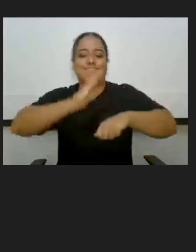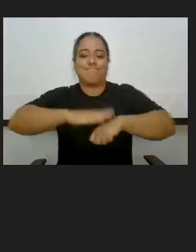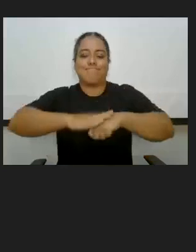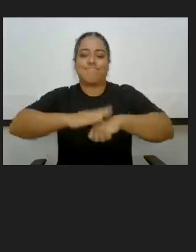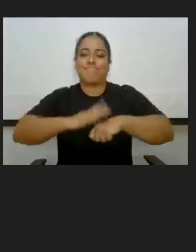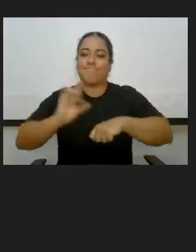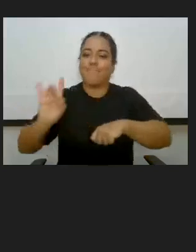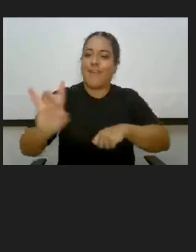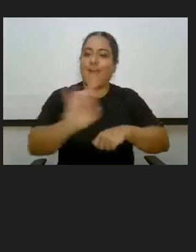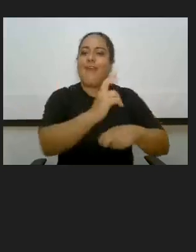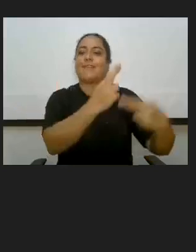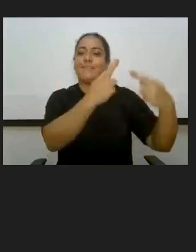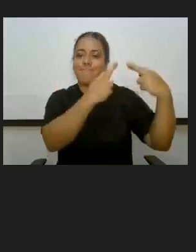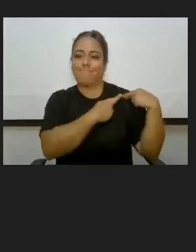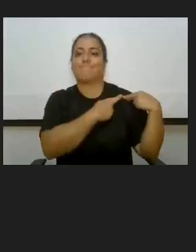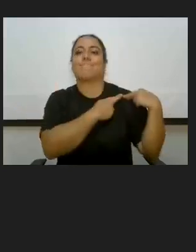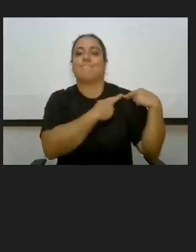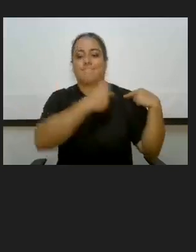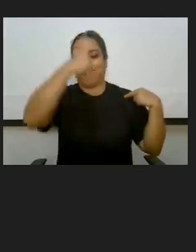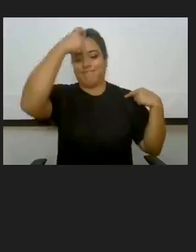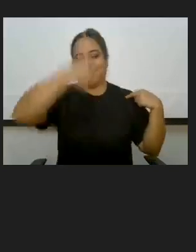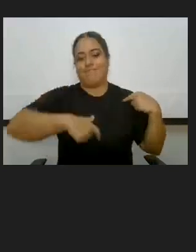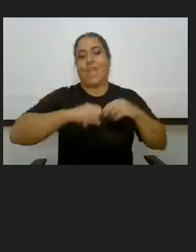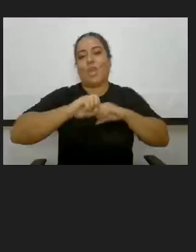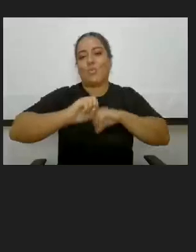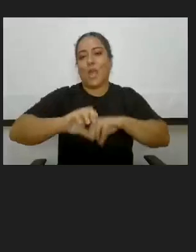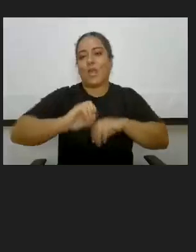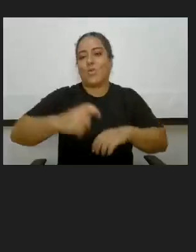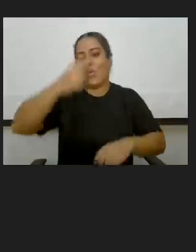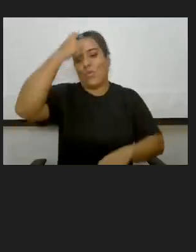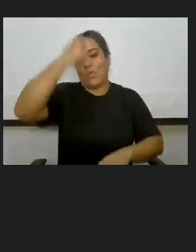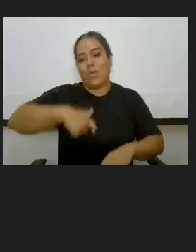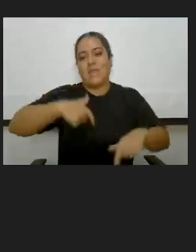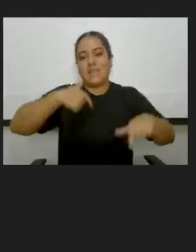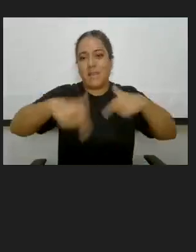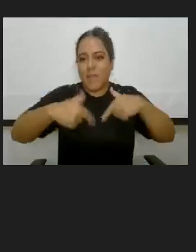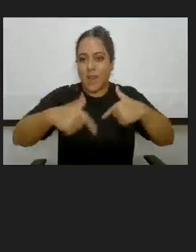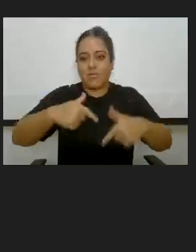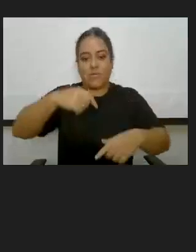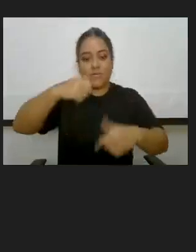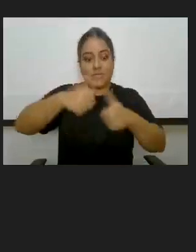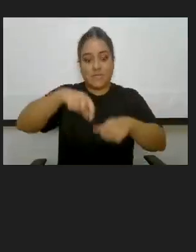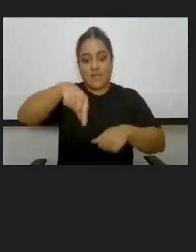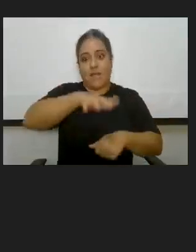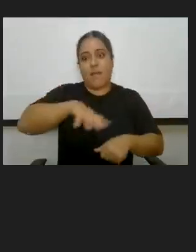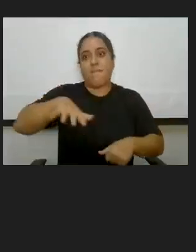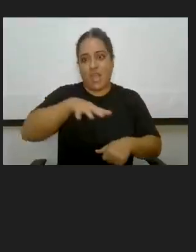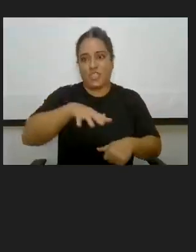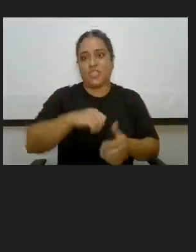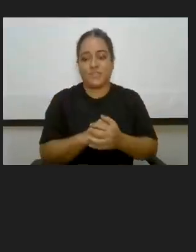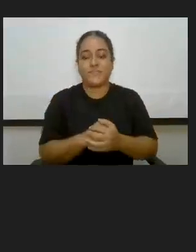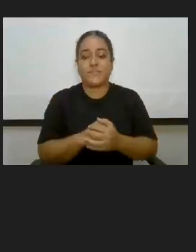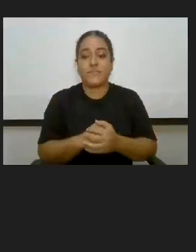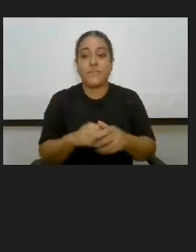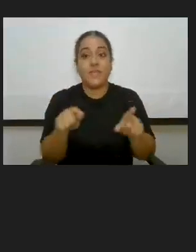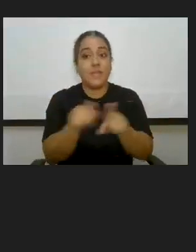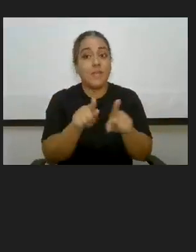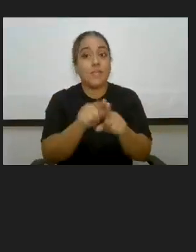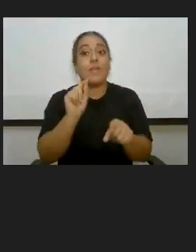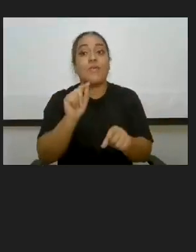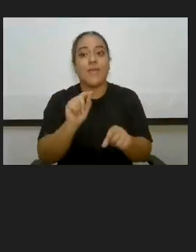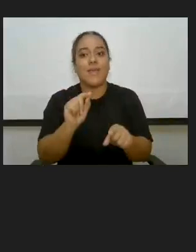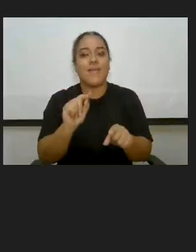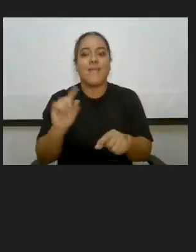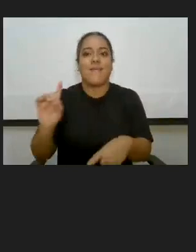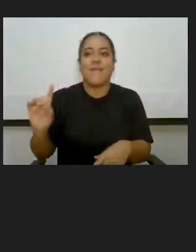da educação, de cada educador que está ali naquele ambiente. Quando não, ainda de